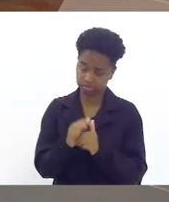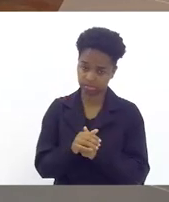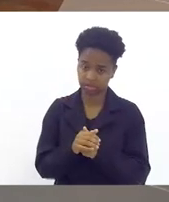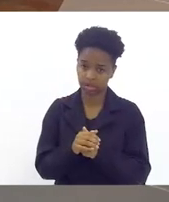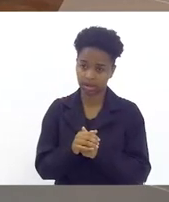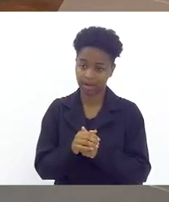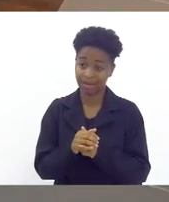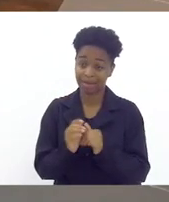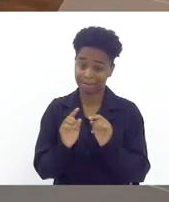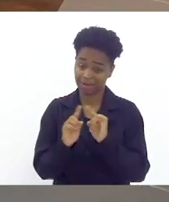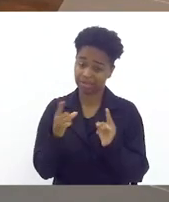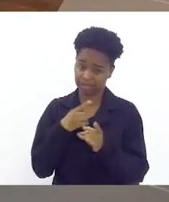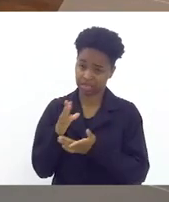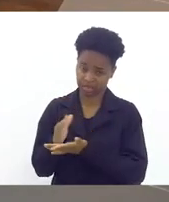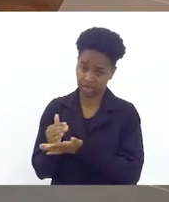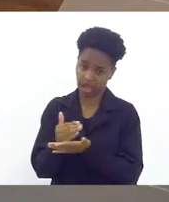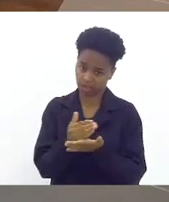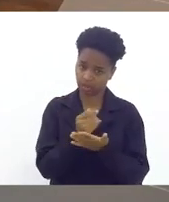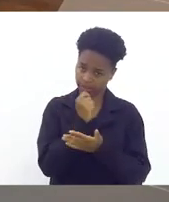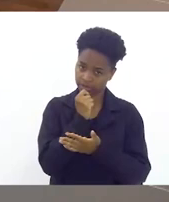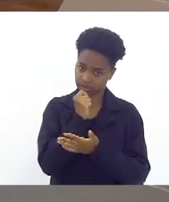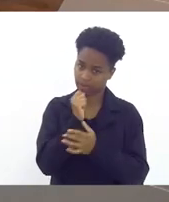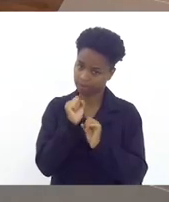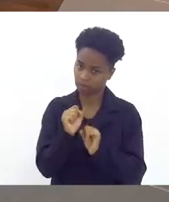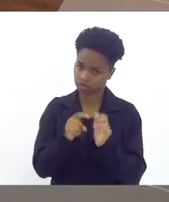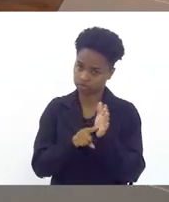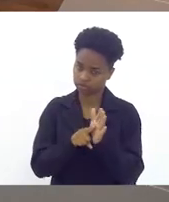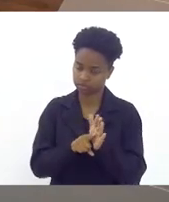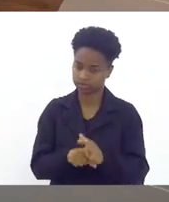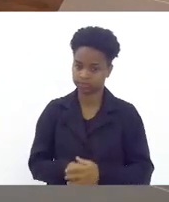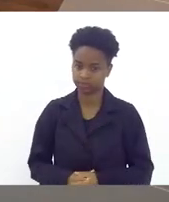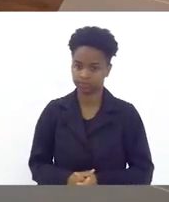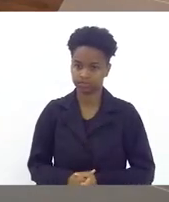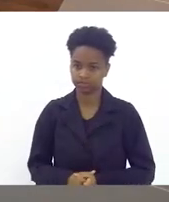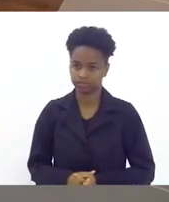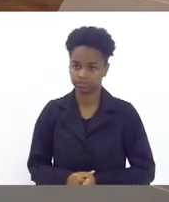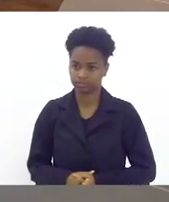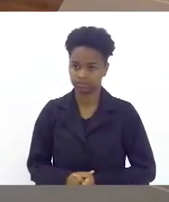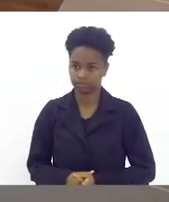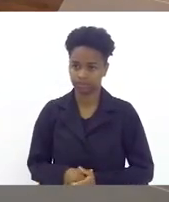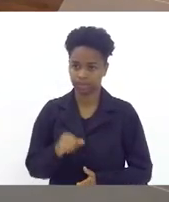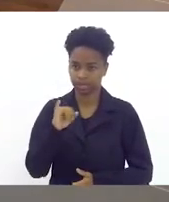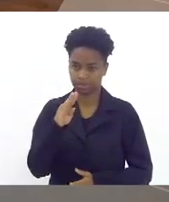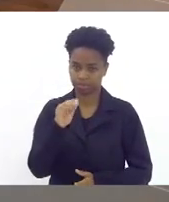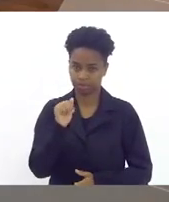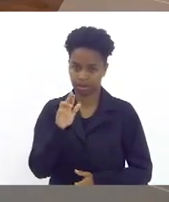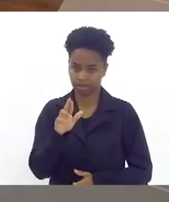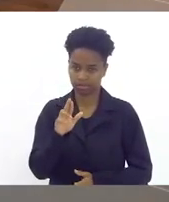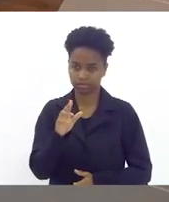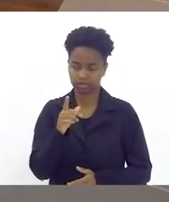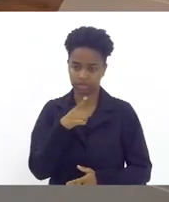esse dado ele existe a gente pode averiguar é o dado